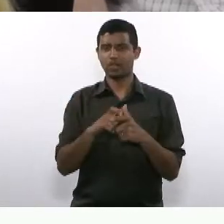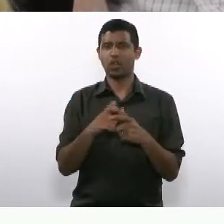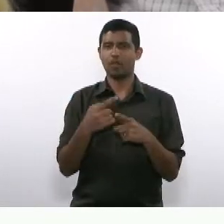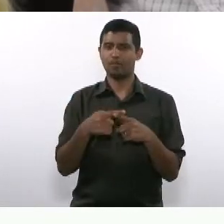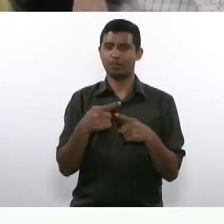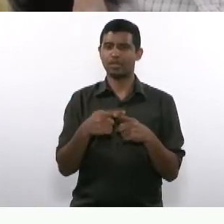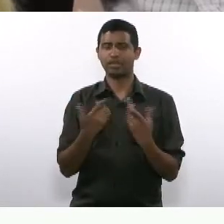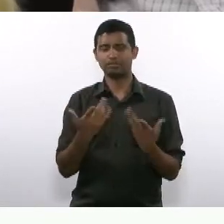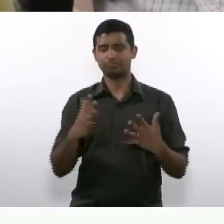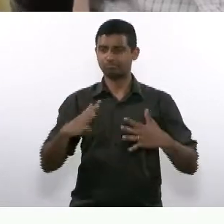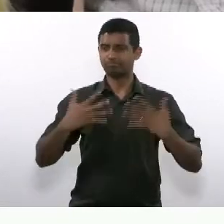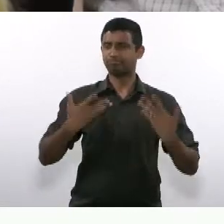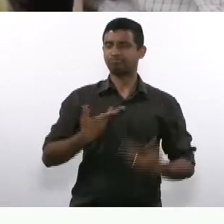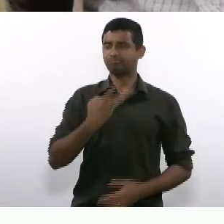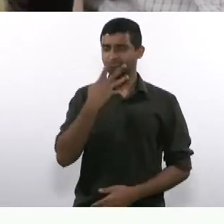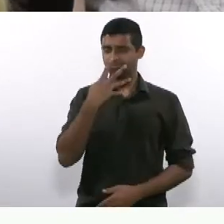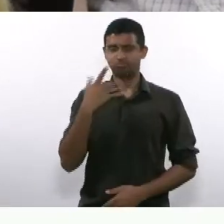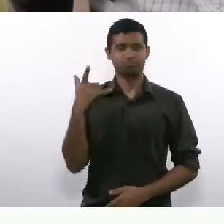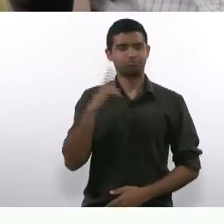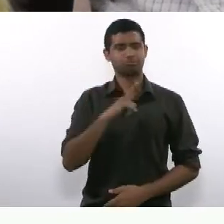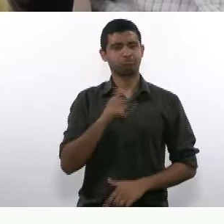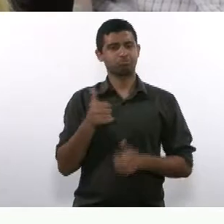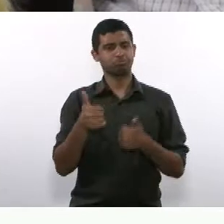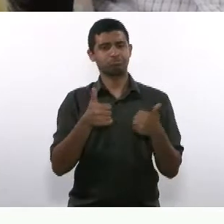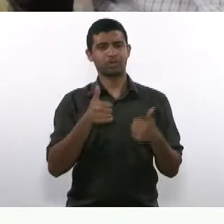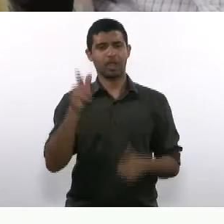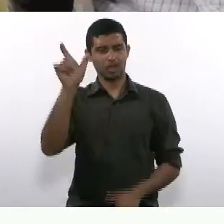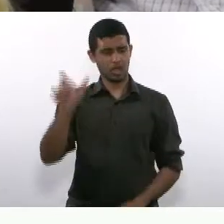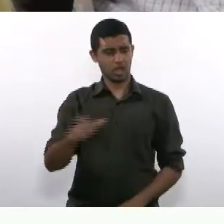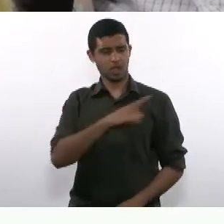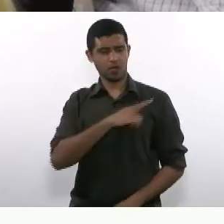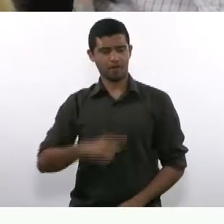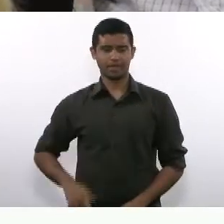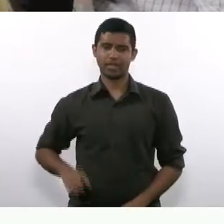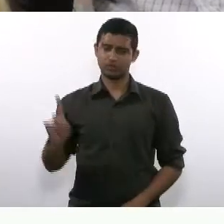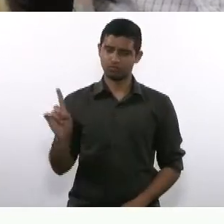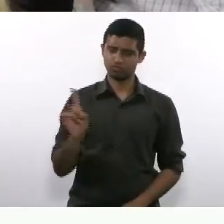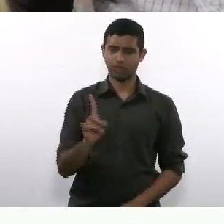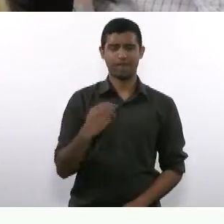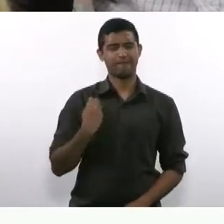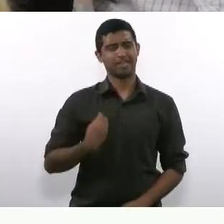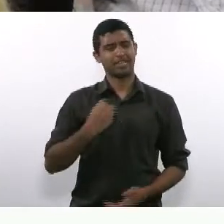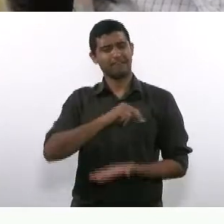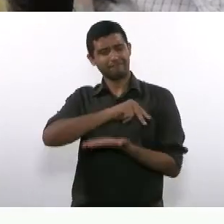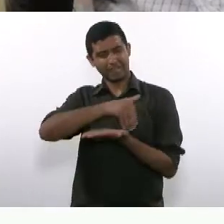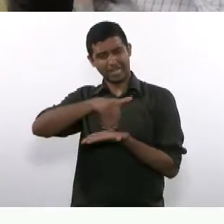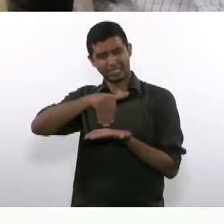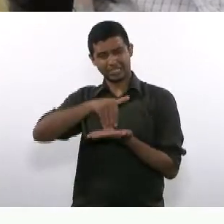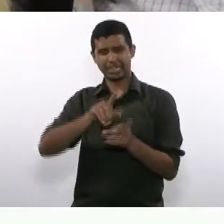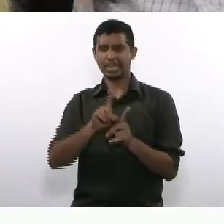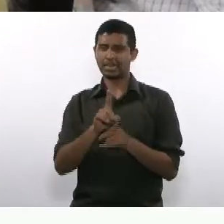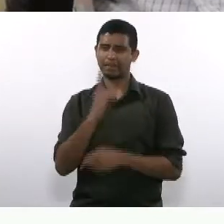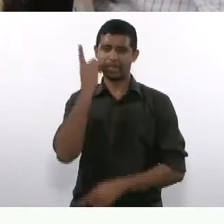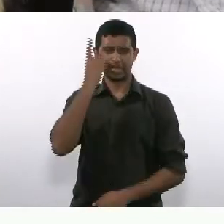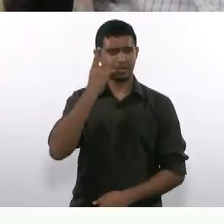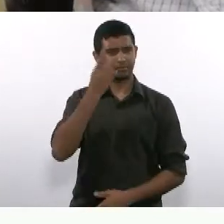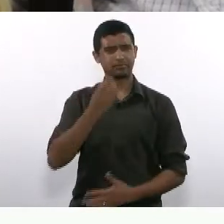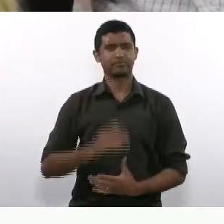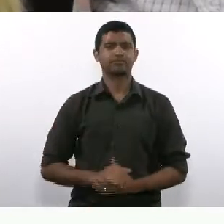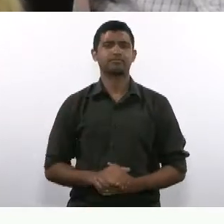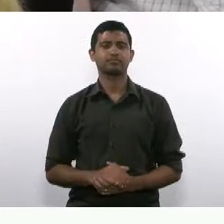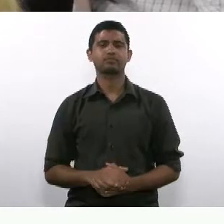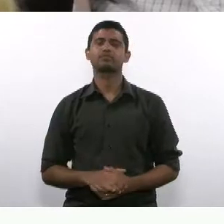Para nossa surpresa, foi um grande sucesso. O governador esteve presente, vários secretários estiveram presentes, deputados também estiveram presentes e